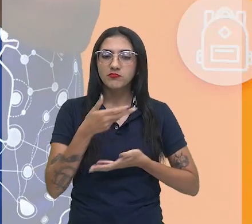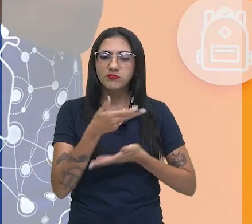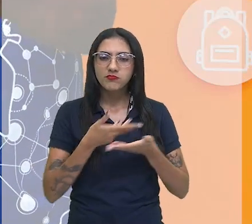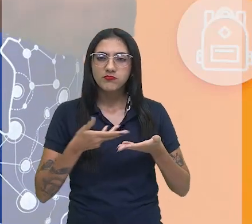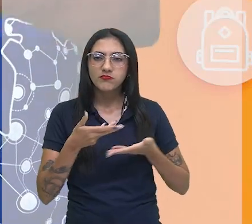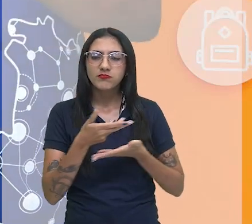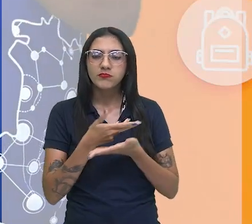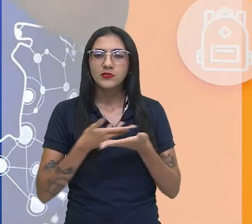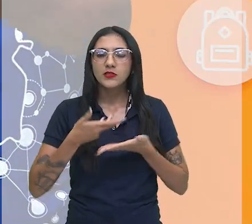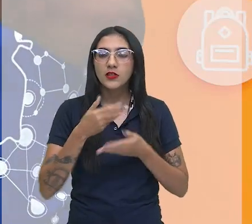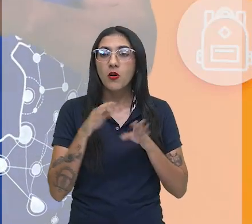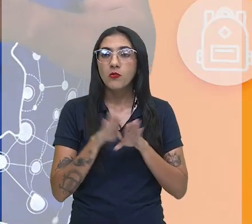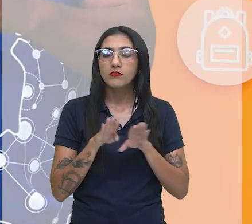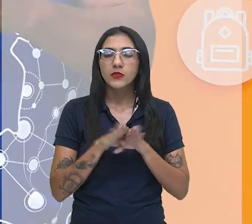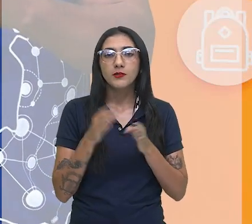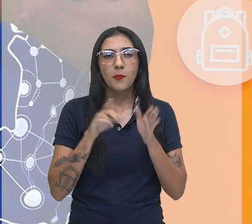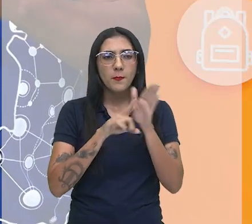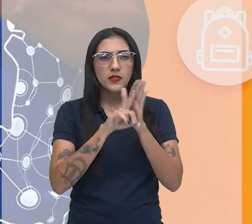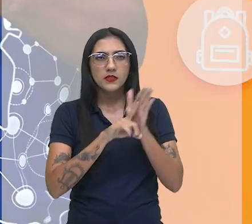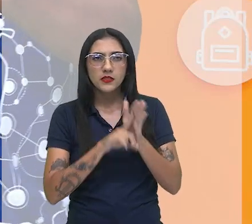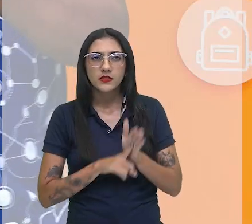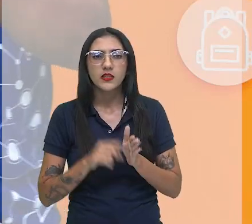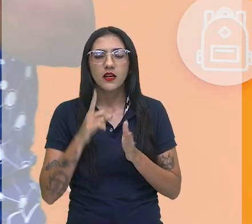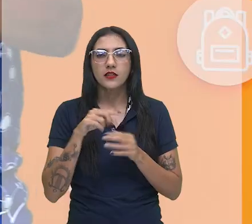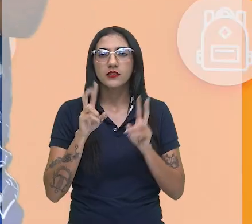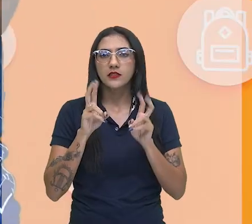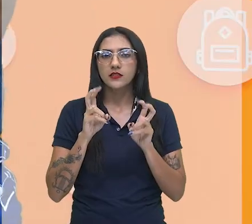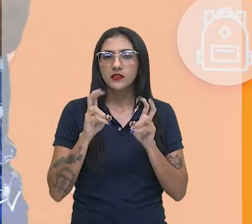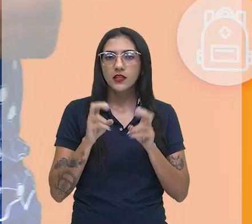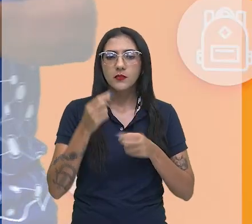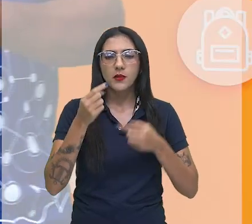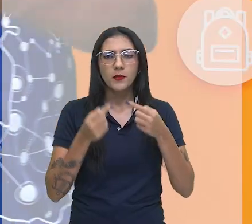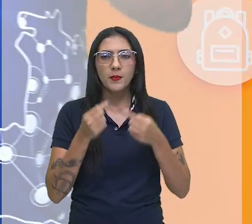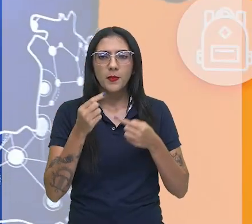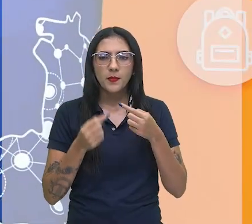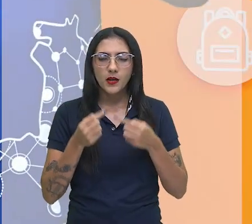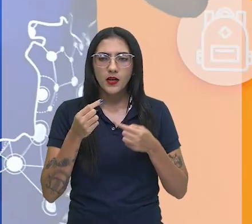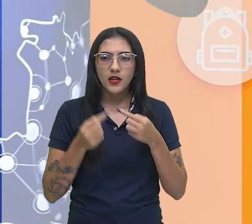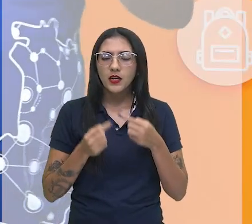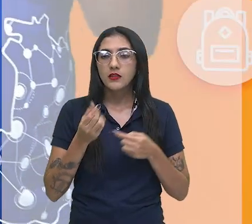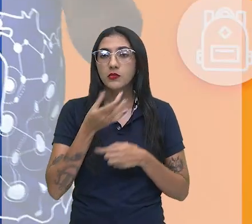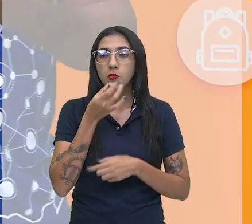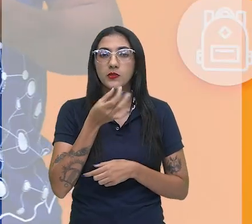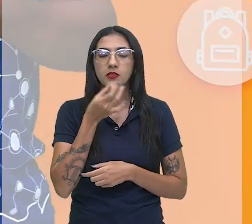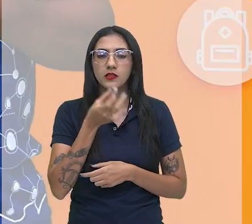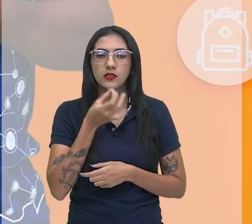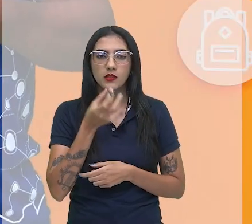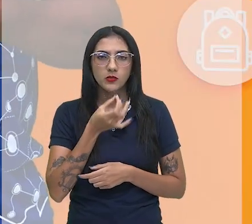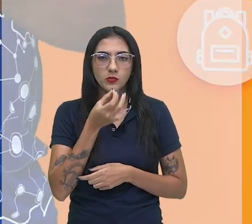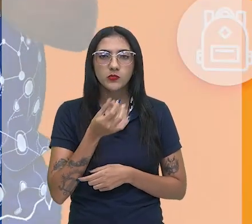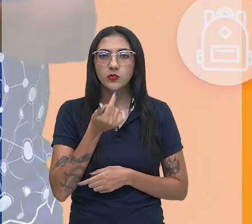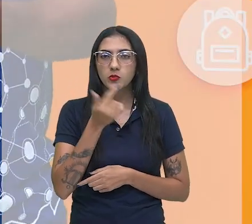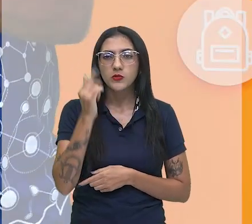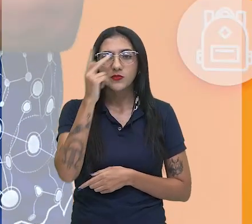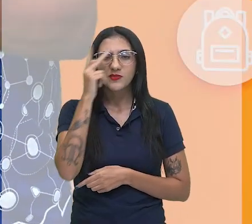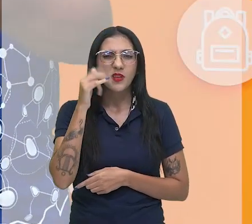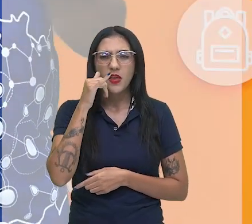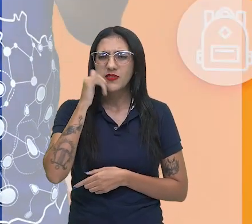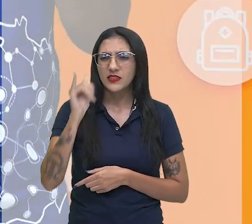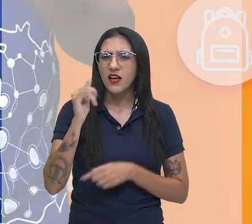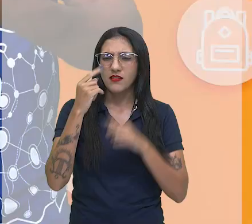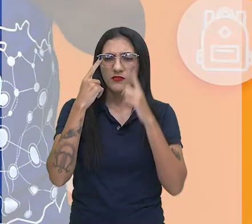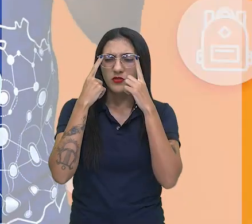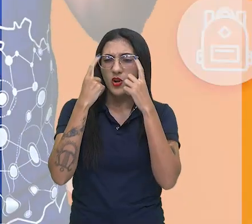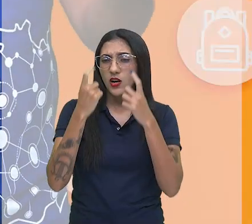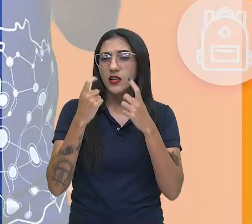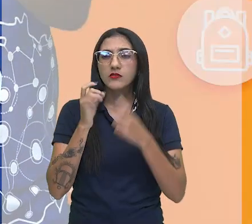estudar, né? Estudar um pouco, né? Discutir com coerência, com lógica, né? Sem violência, sem raiva,